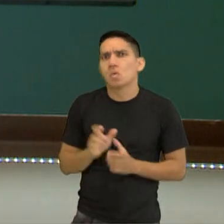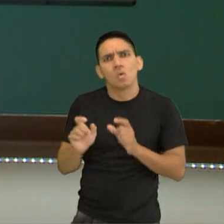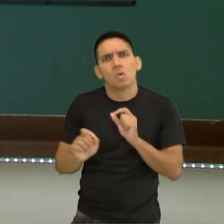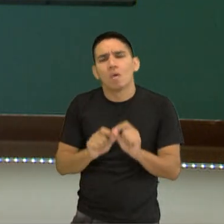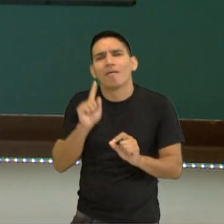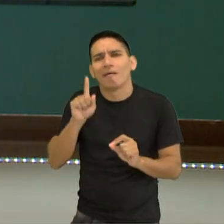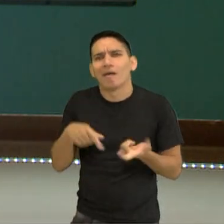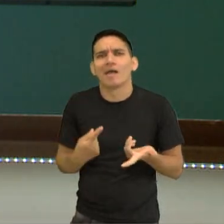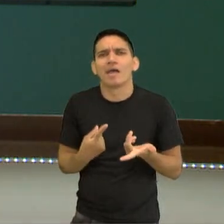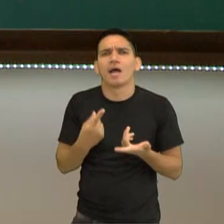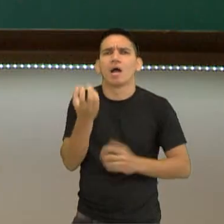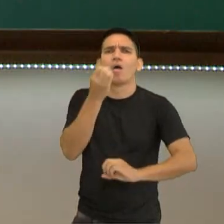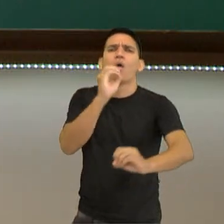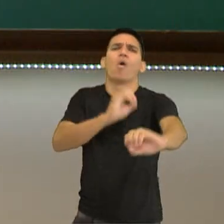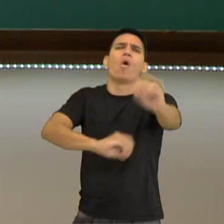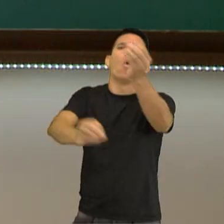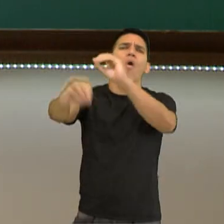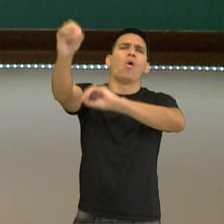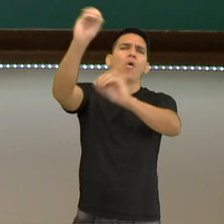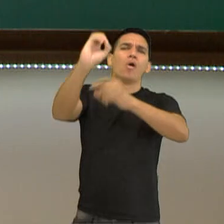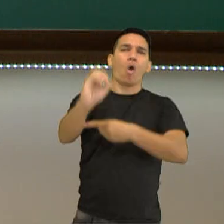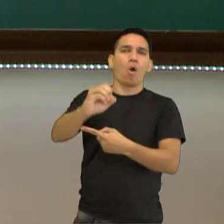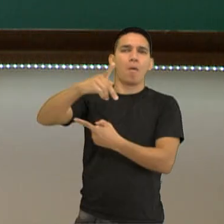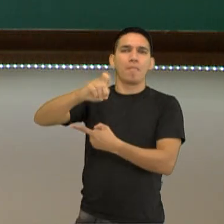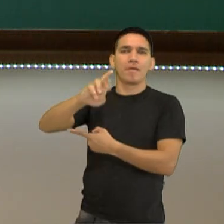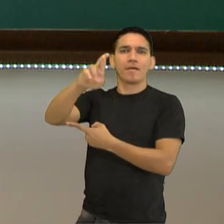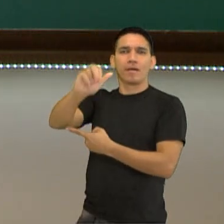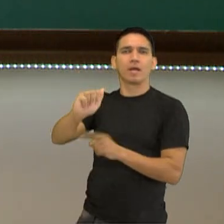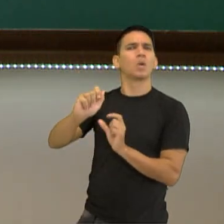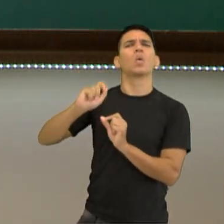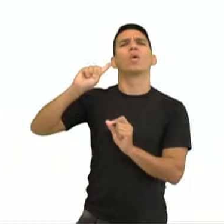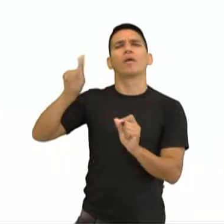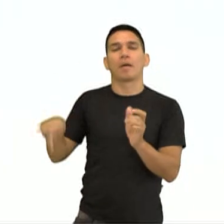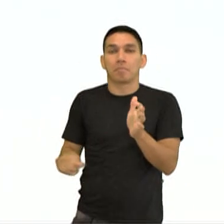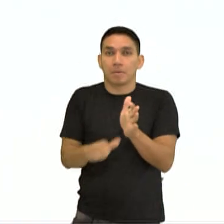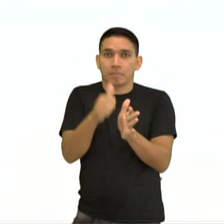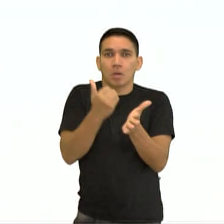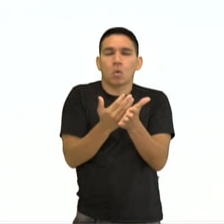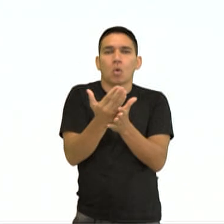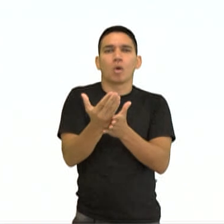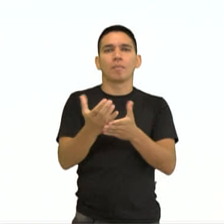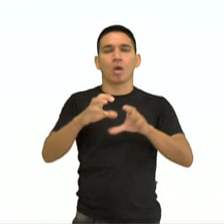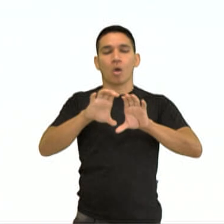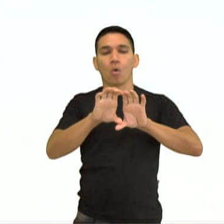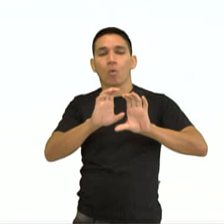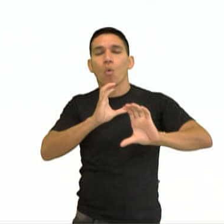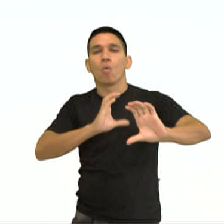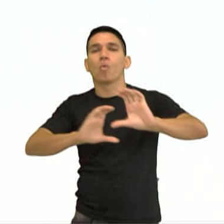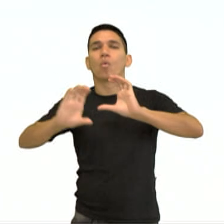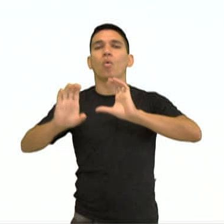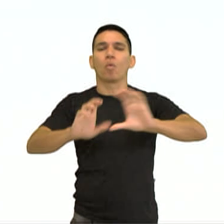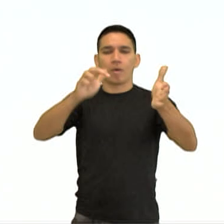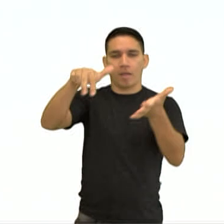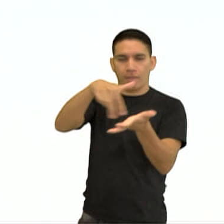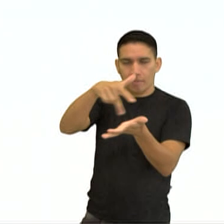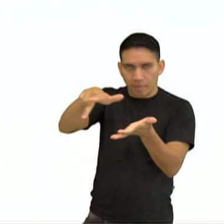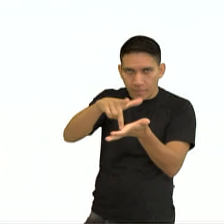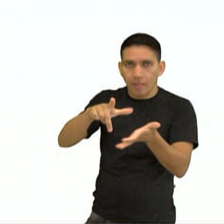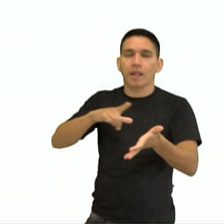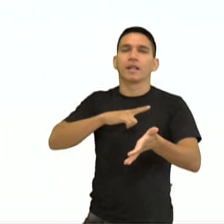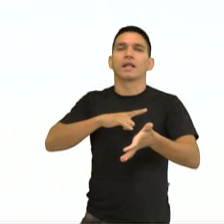ser uma ópera. As primeiras incluíram pequenos coros, danças,